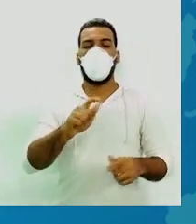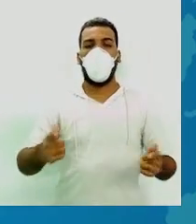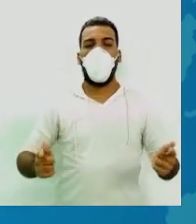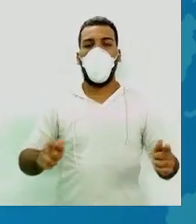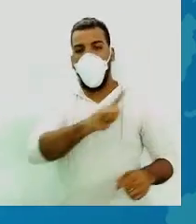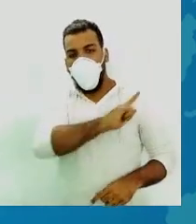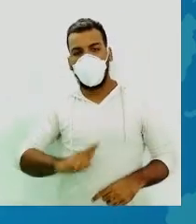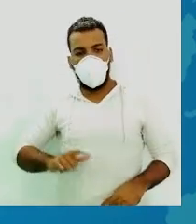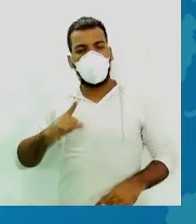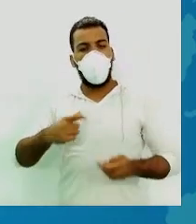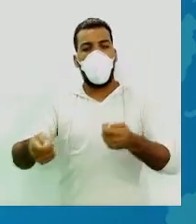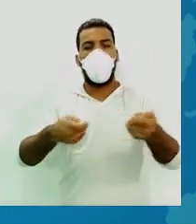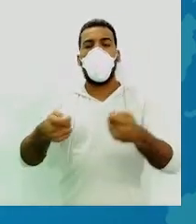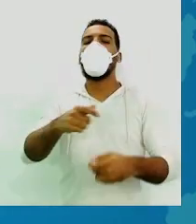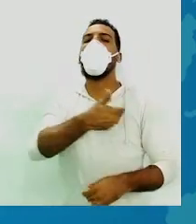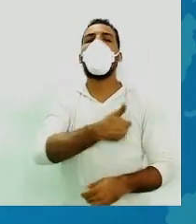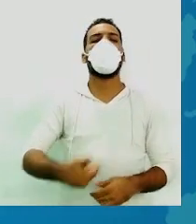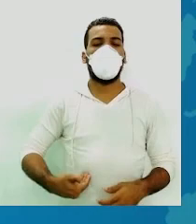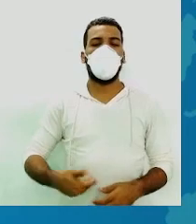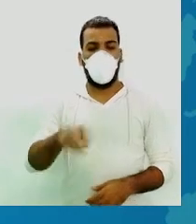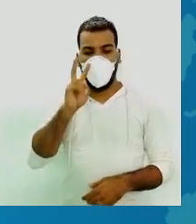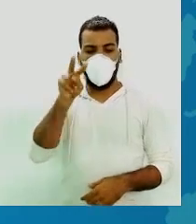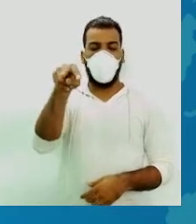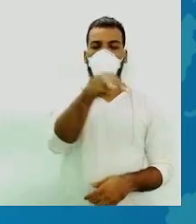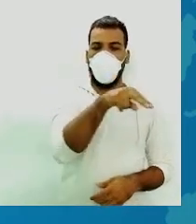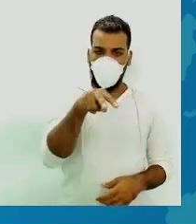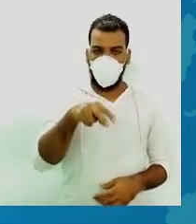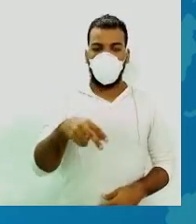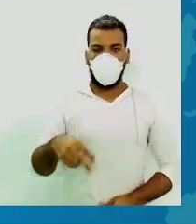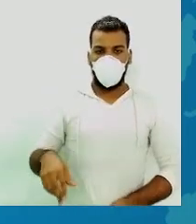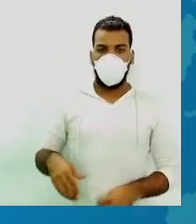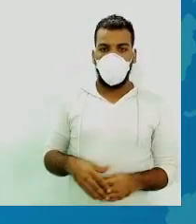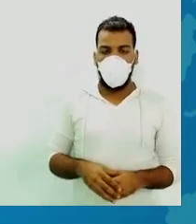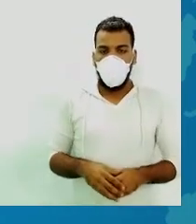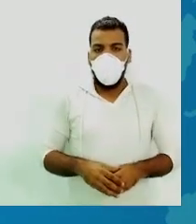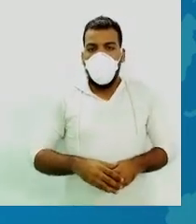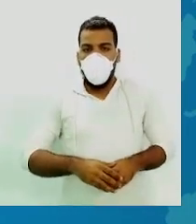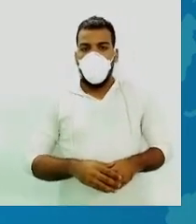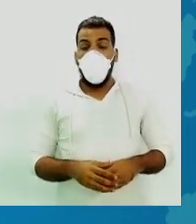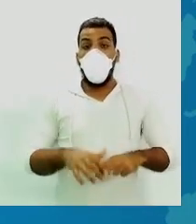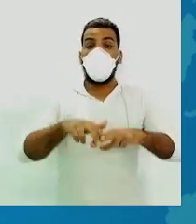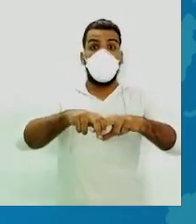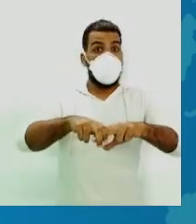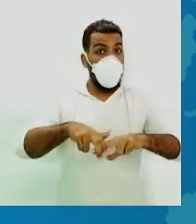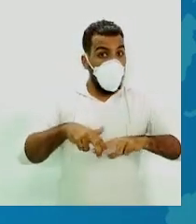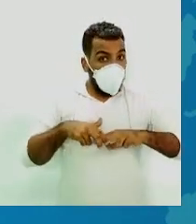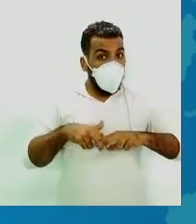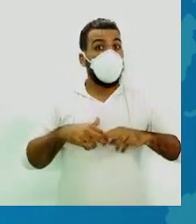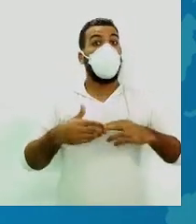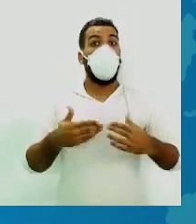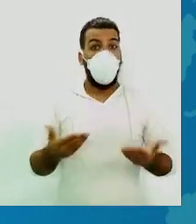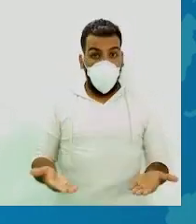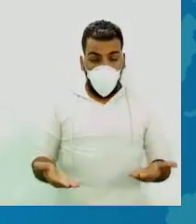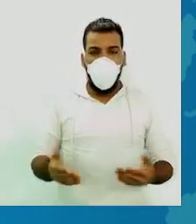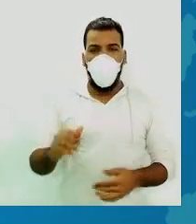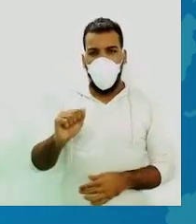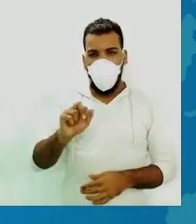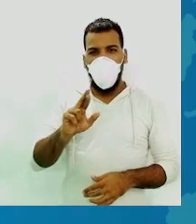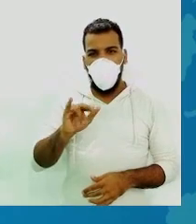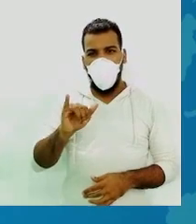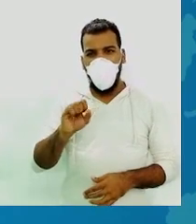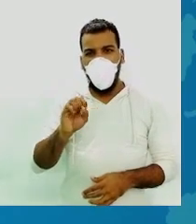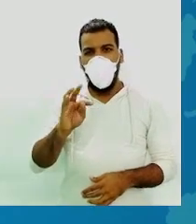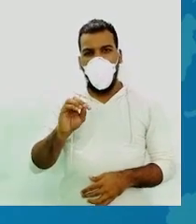eles olhariam com um sentido filosófico para essas questões. Por isso que o nosso amigo Aristóteles, ele